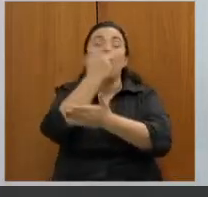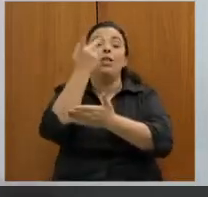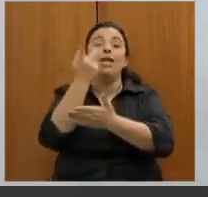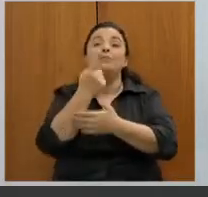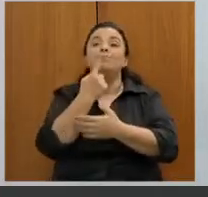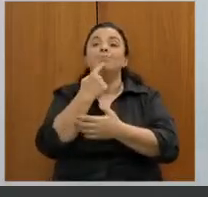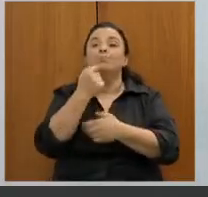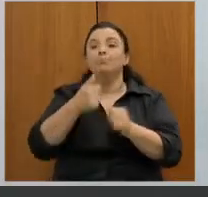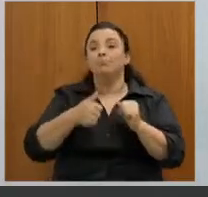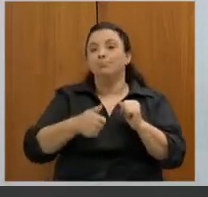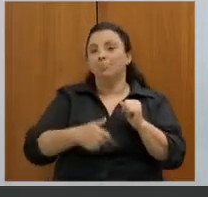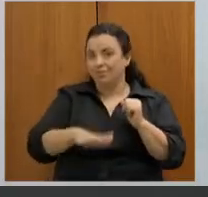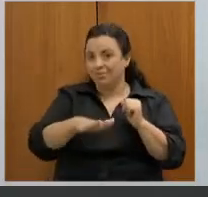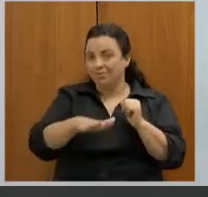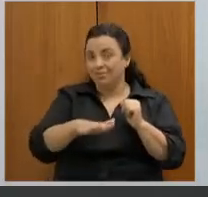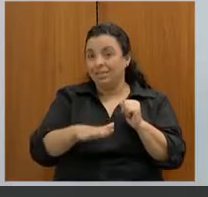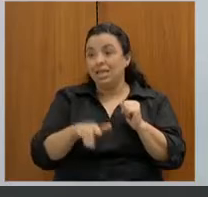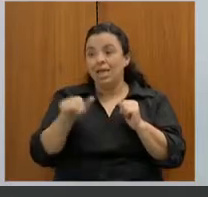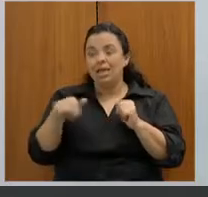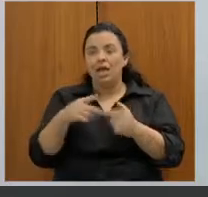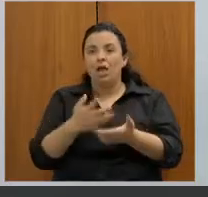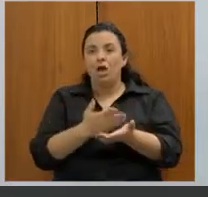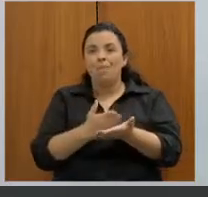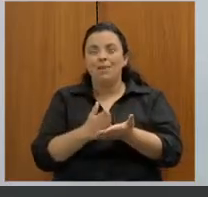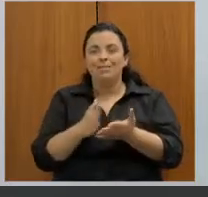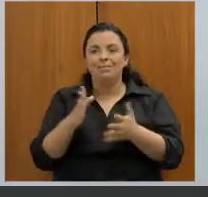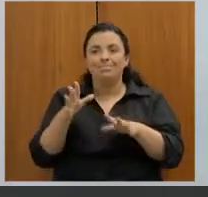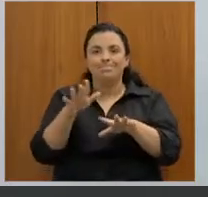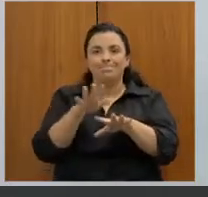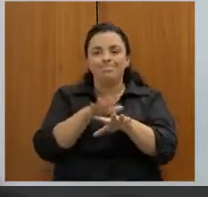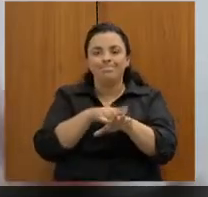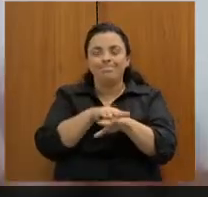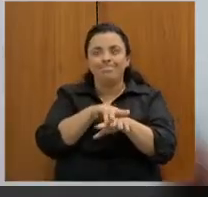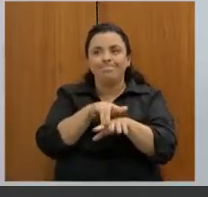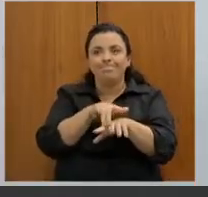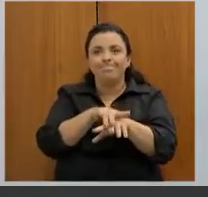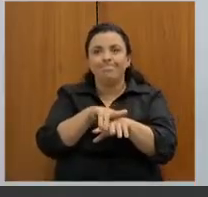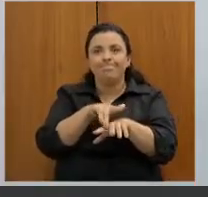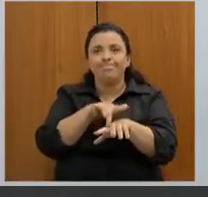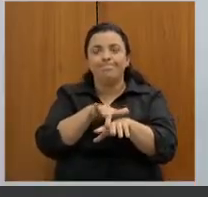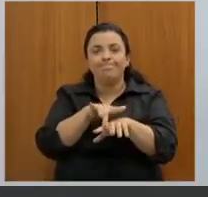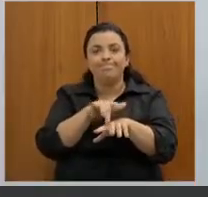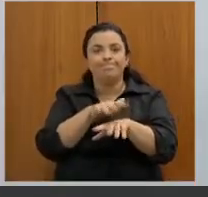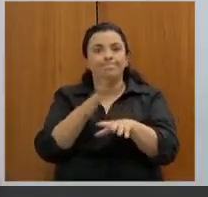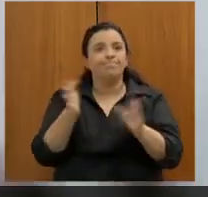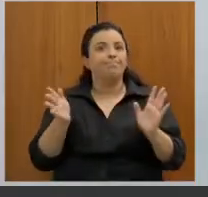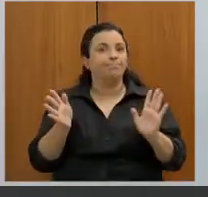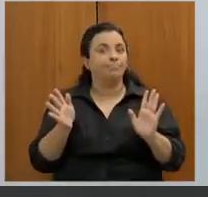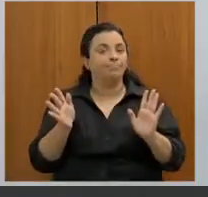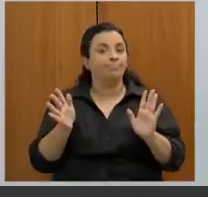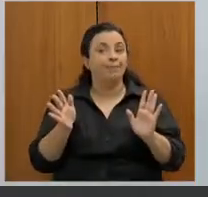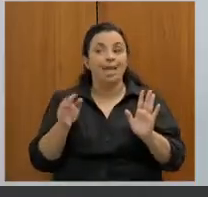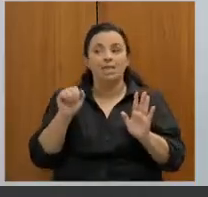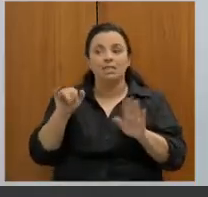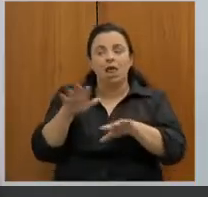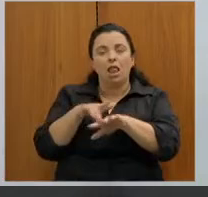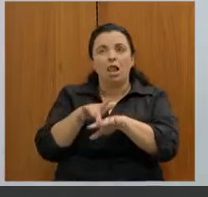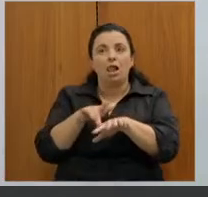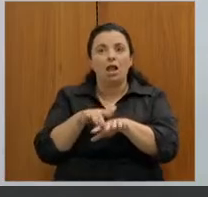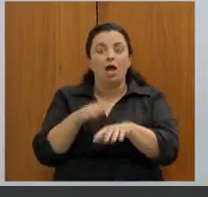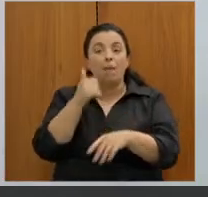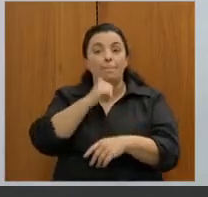E aí ela começa a se tocar né e ele se ela se toca né a mãe ou o pai né